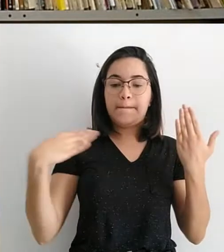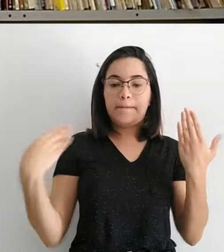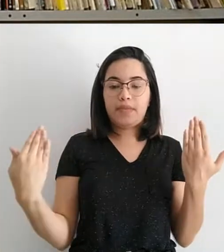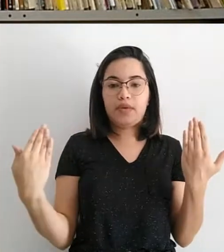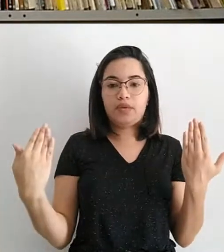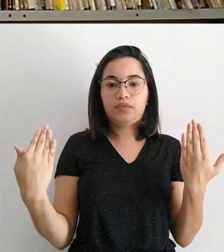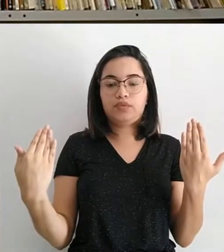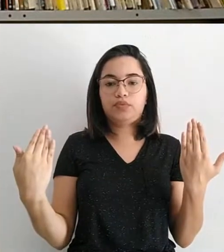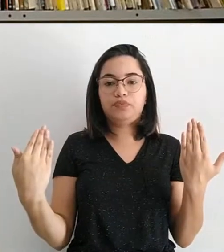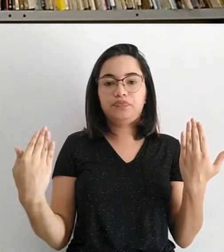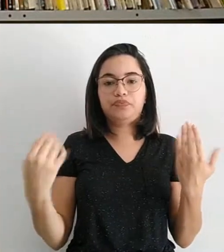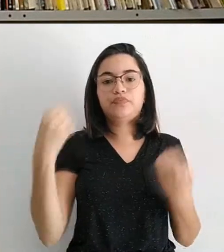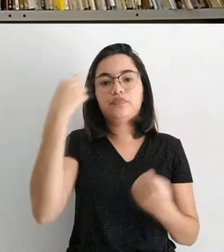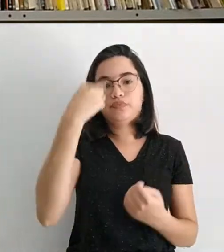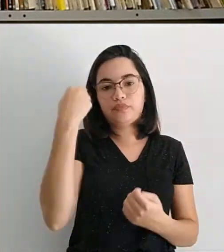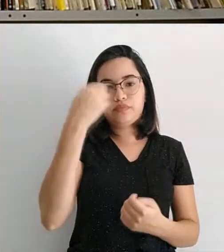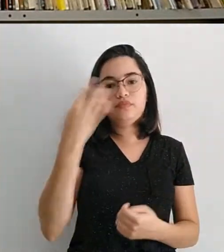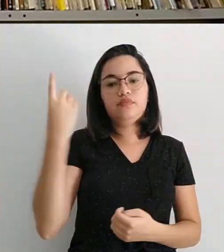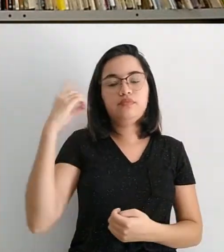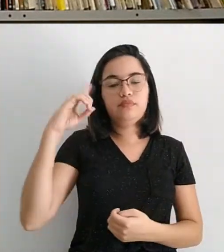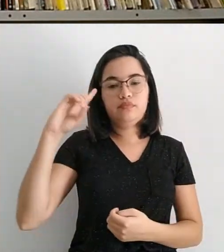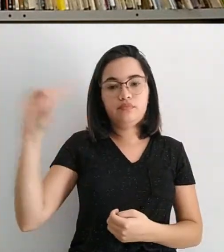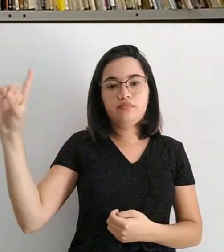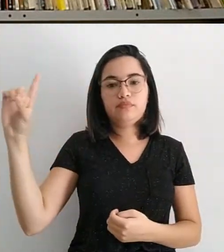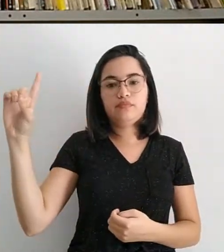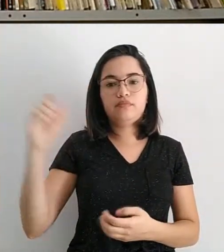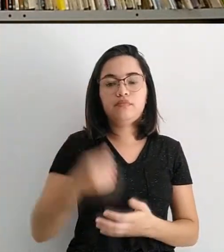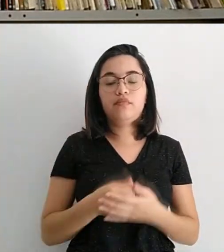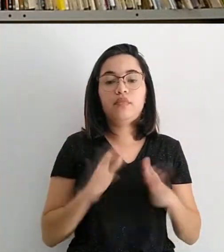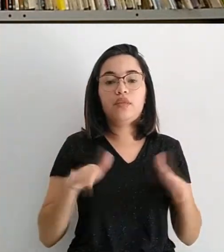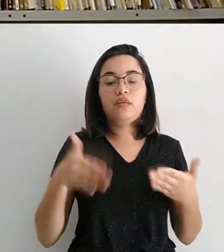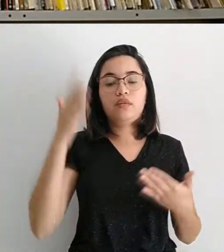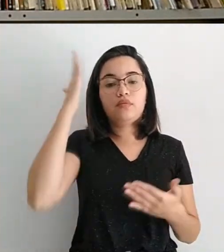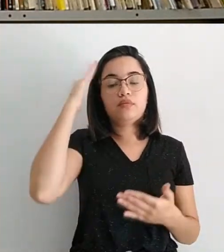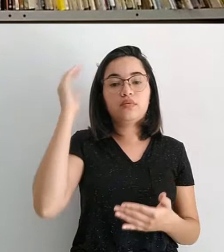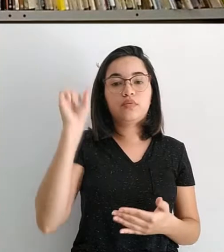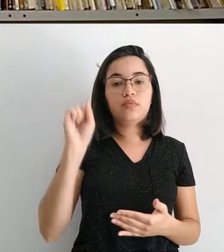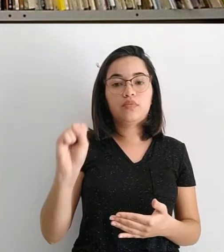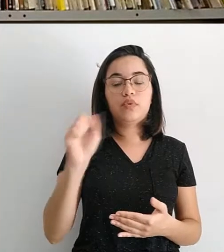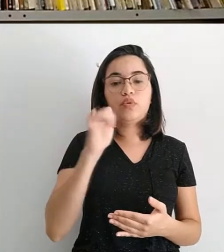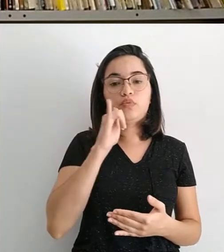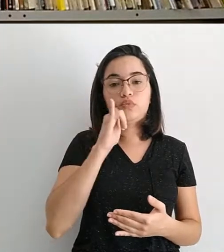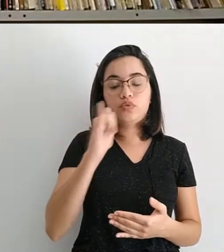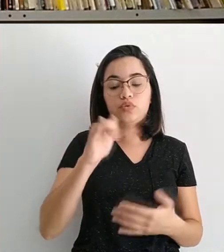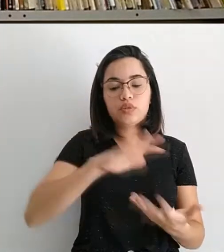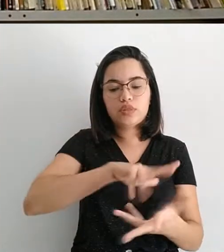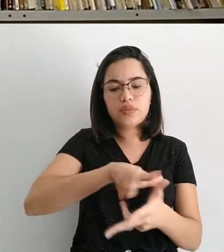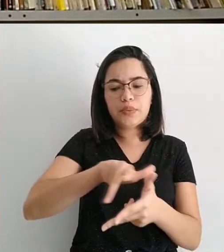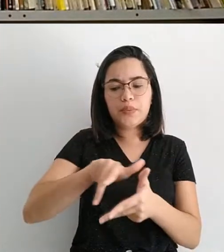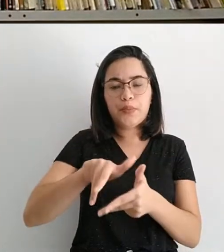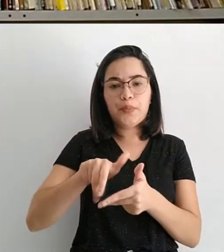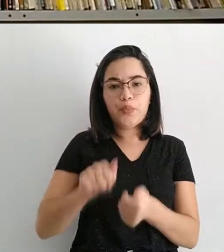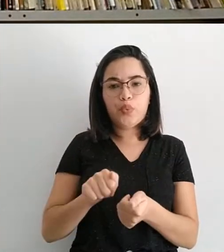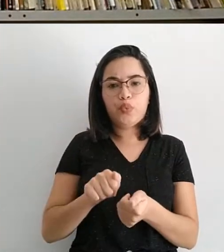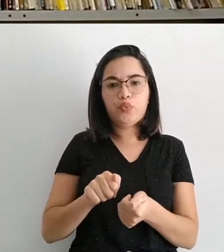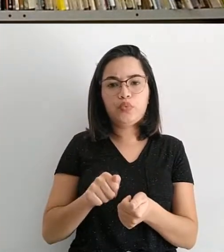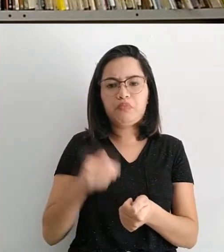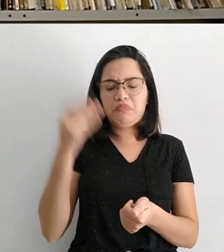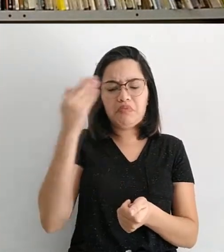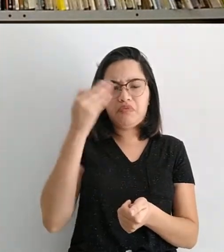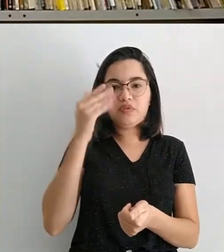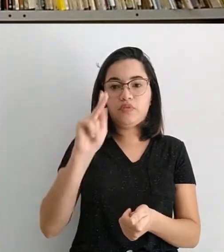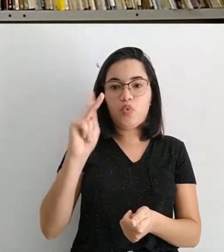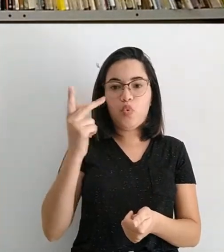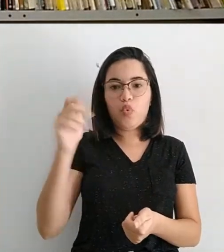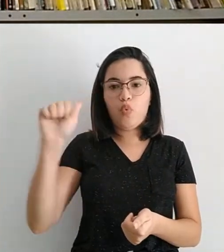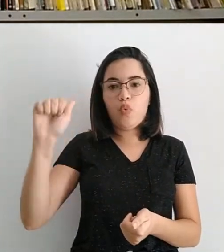estão patentes aos olhos de Deus. Então Salomão, ele diz que esse mundo invisível, o Hades,